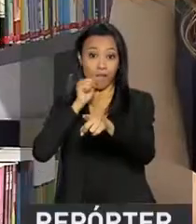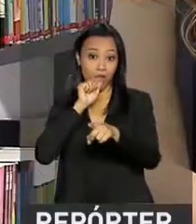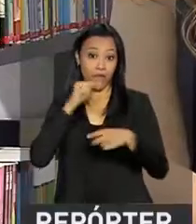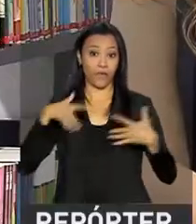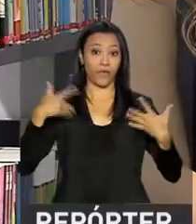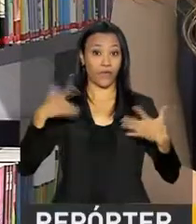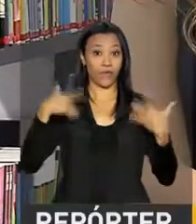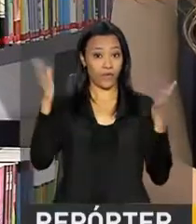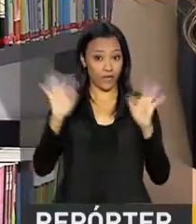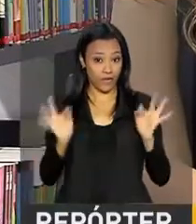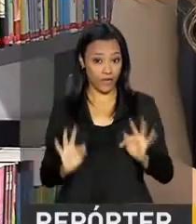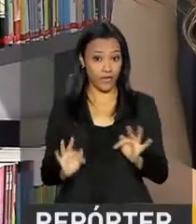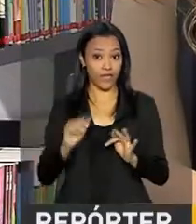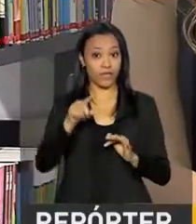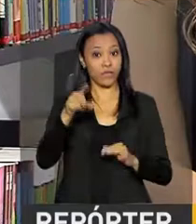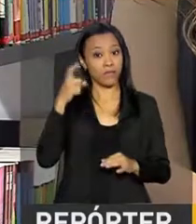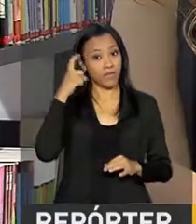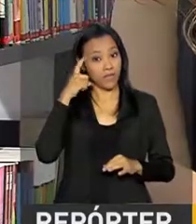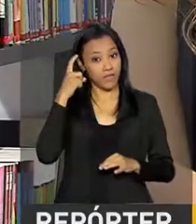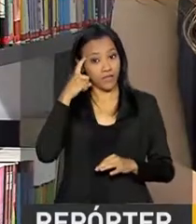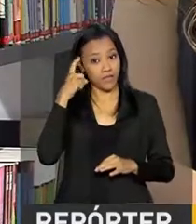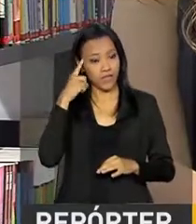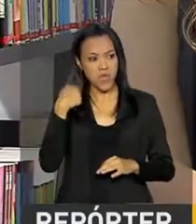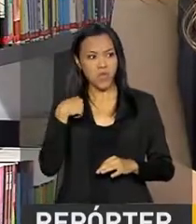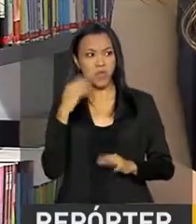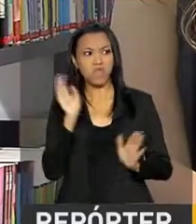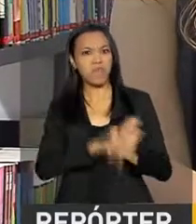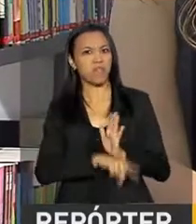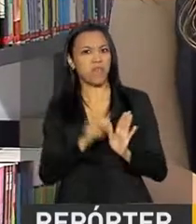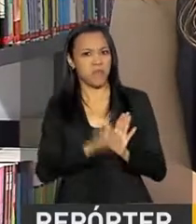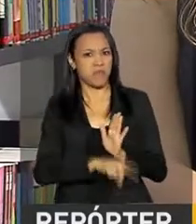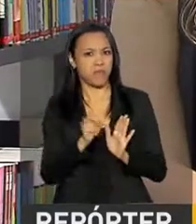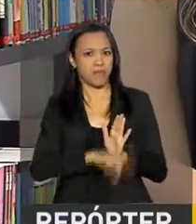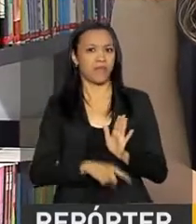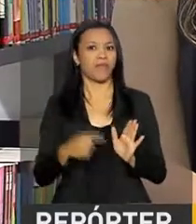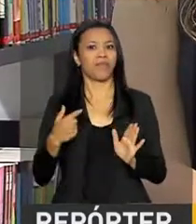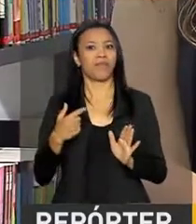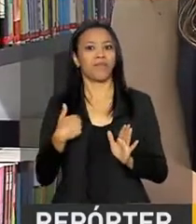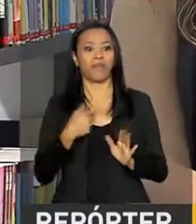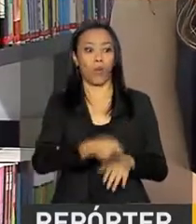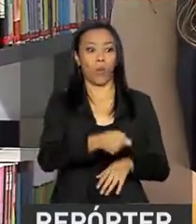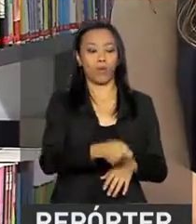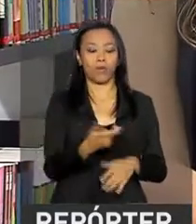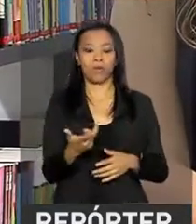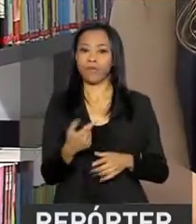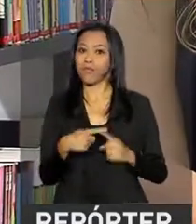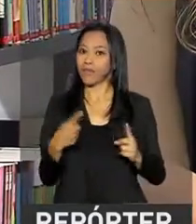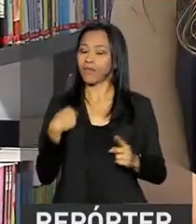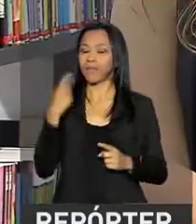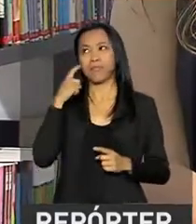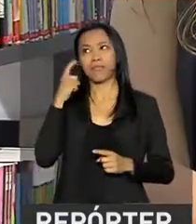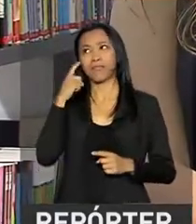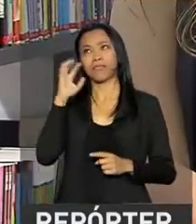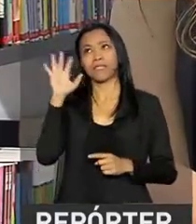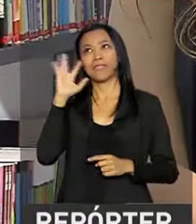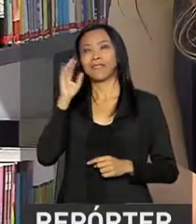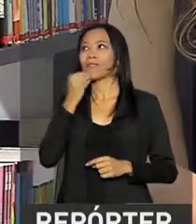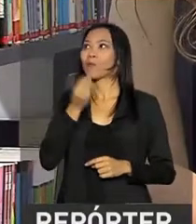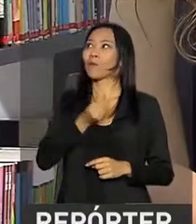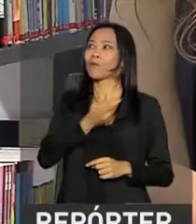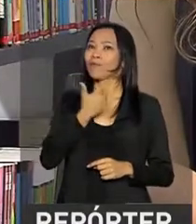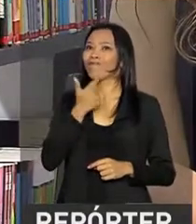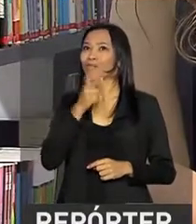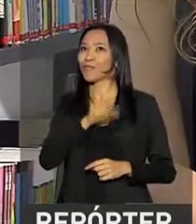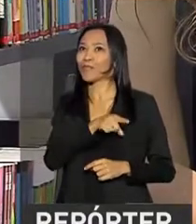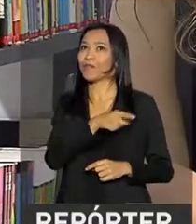esses gestores e fiquei pensando esse estado só que eu não ficava perguntando para ficar né cobrando e tudo mas eu sempre ficava pensando nesse resultado ela